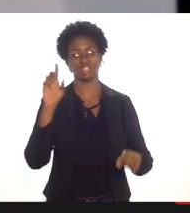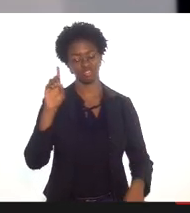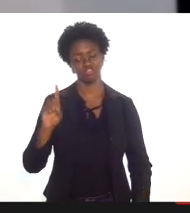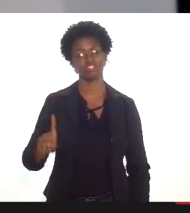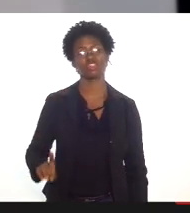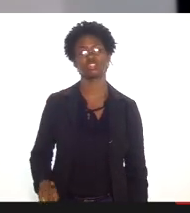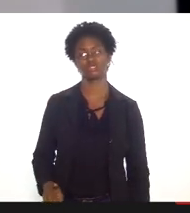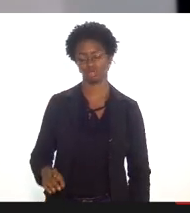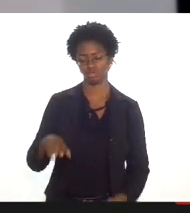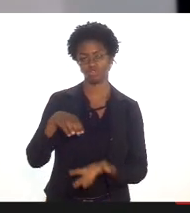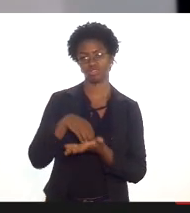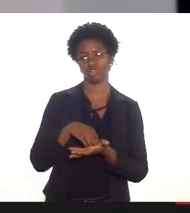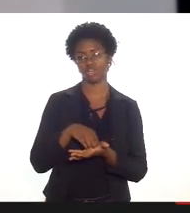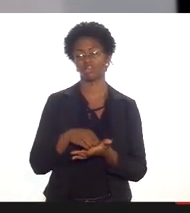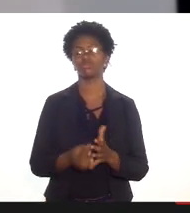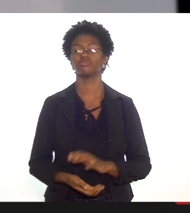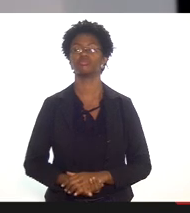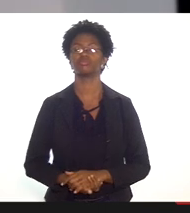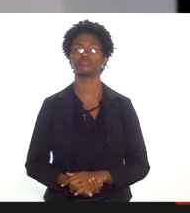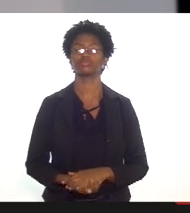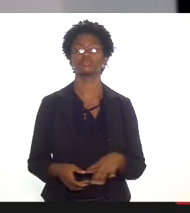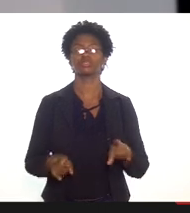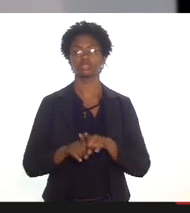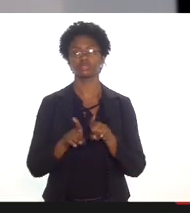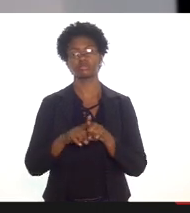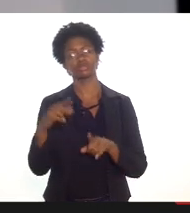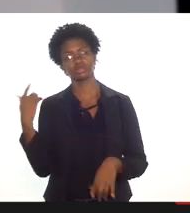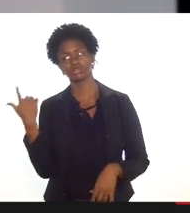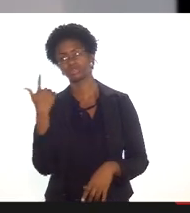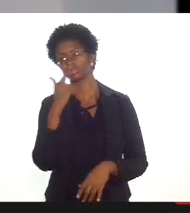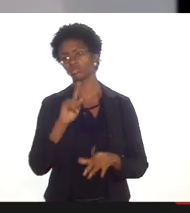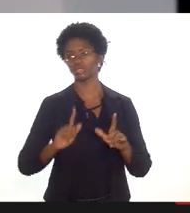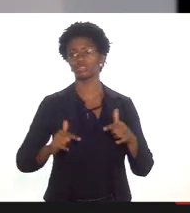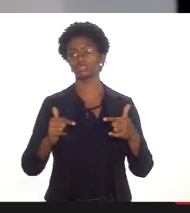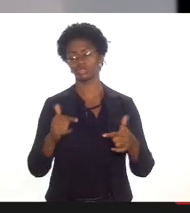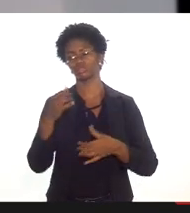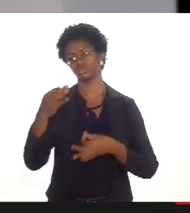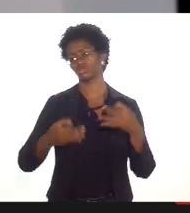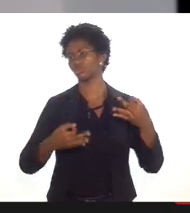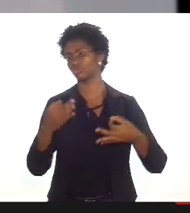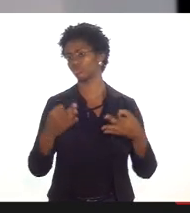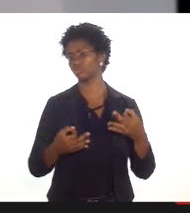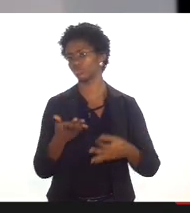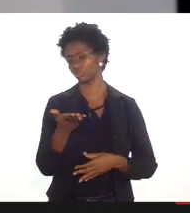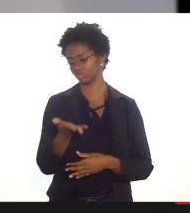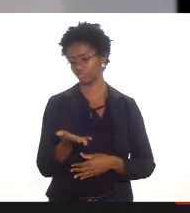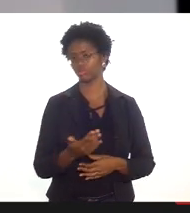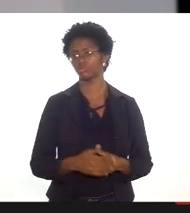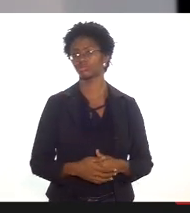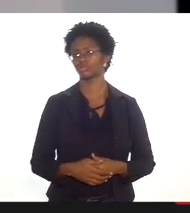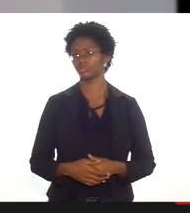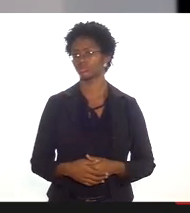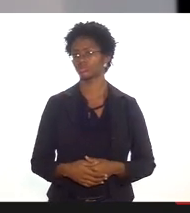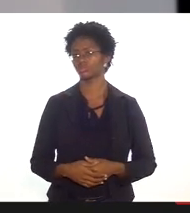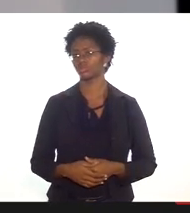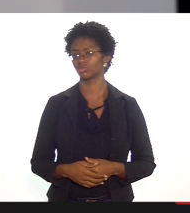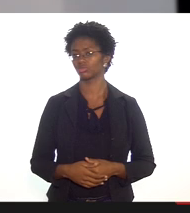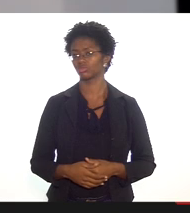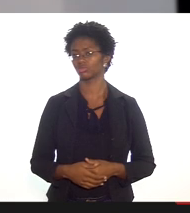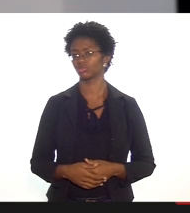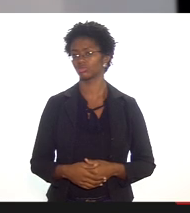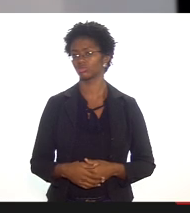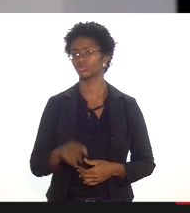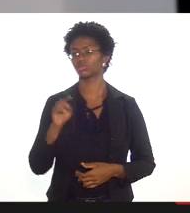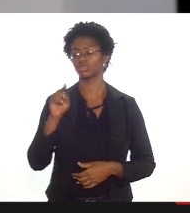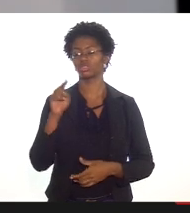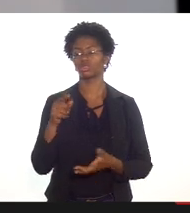critérios técnicos, e nós ganhamos uma ação judicial naquele momento, né? Ação aquela que obrigava